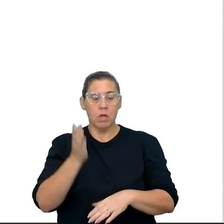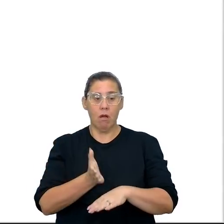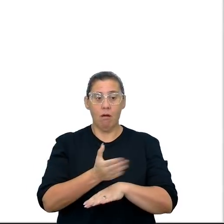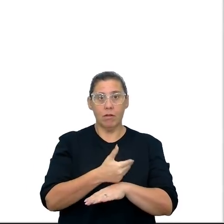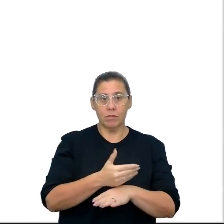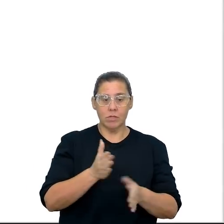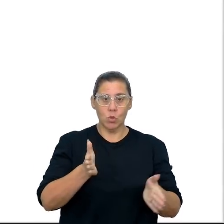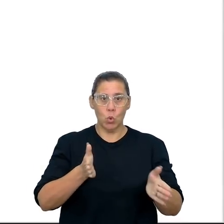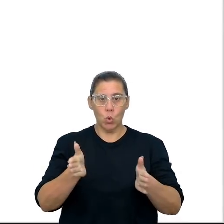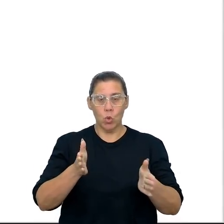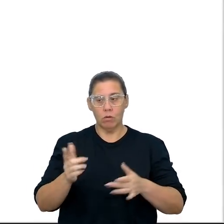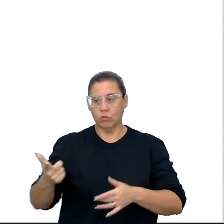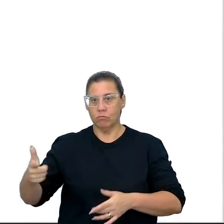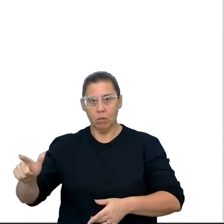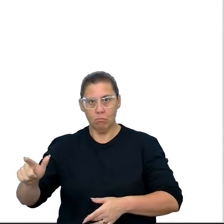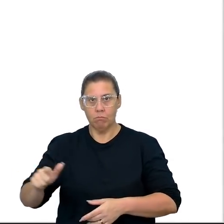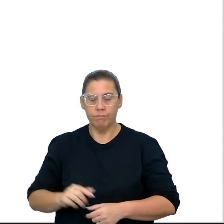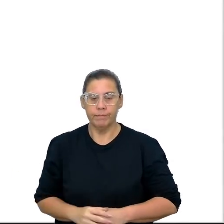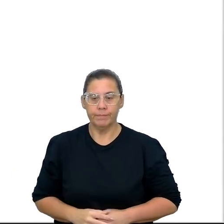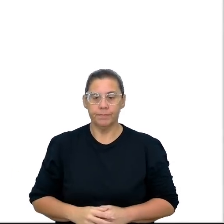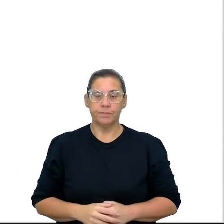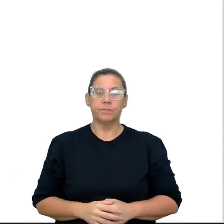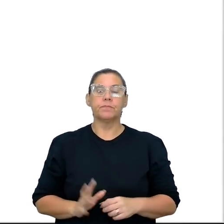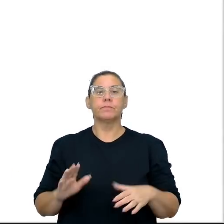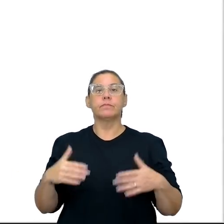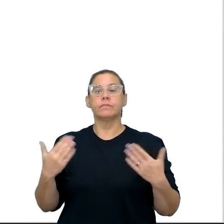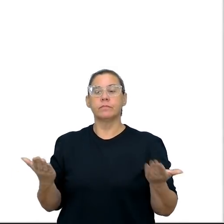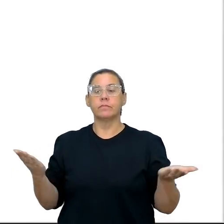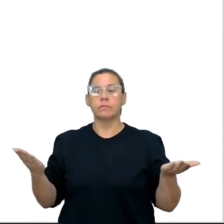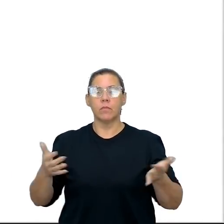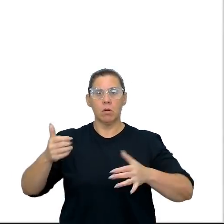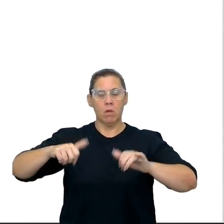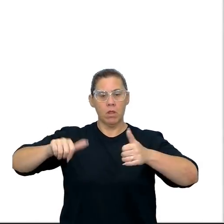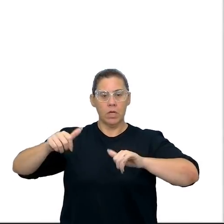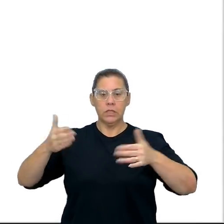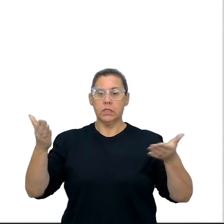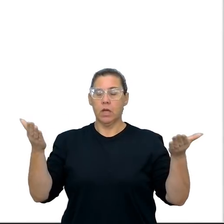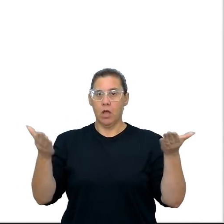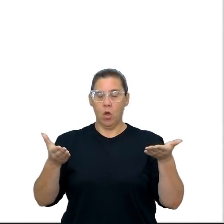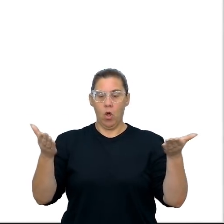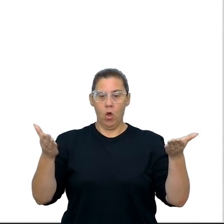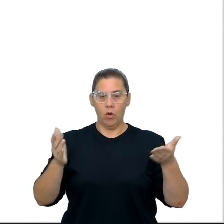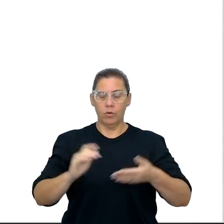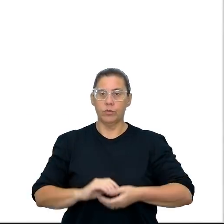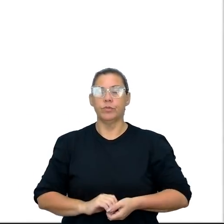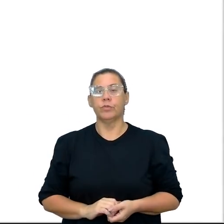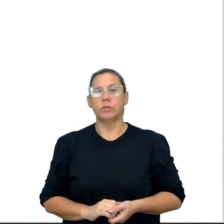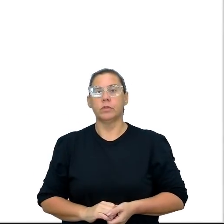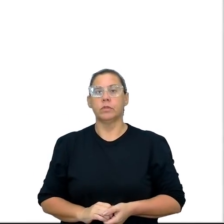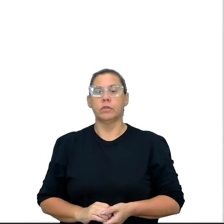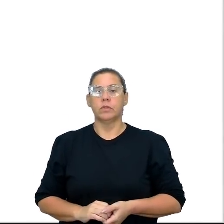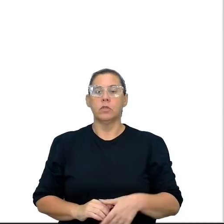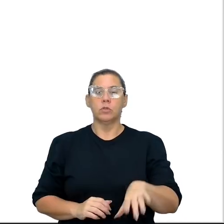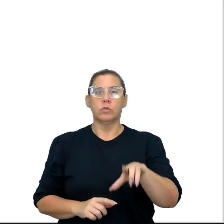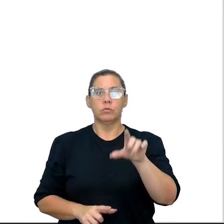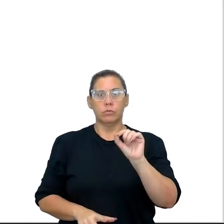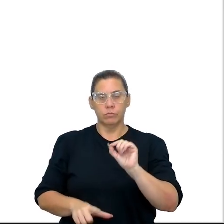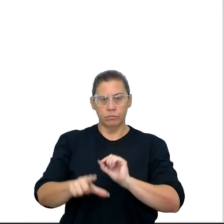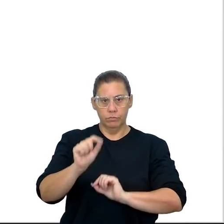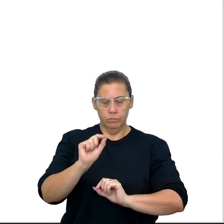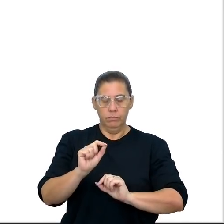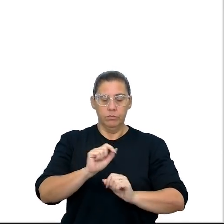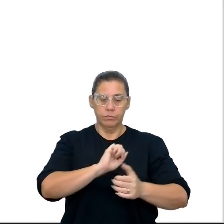durante e depois. E aí, para analisar hoje, a gente vai... Eu escolhi